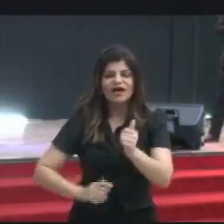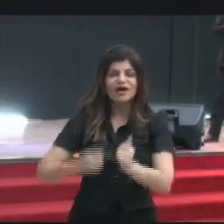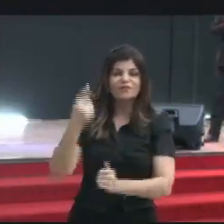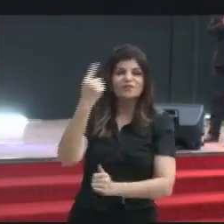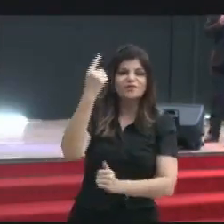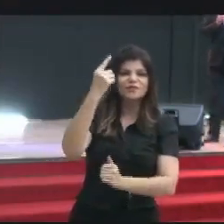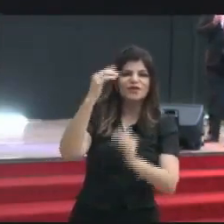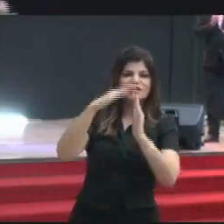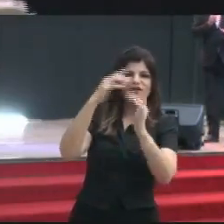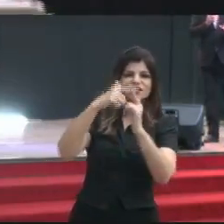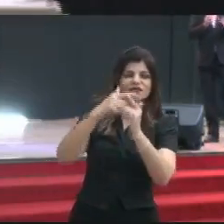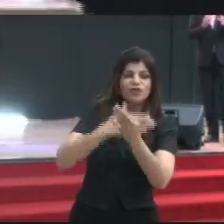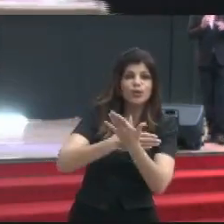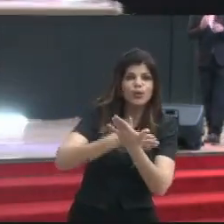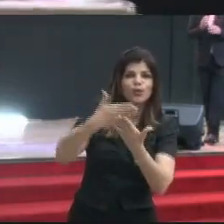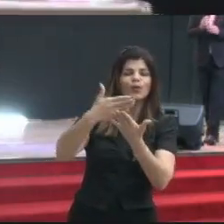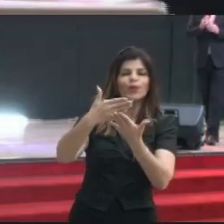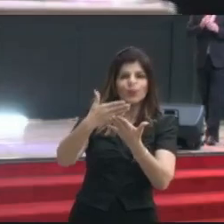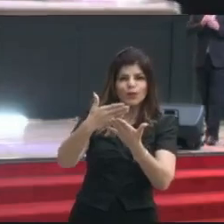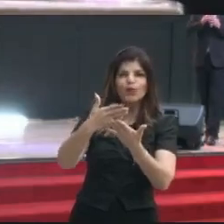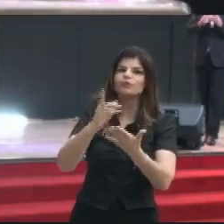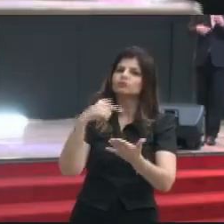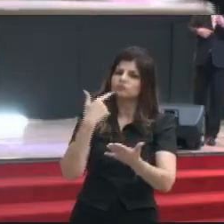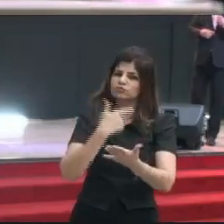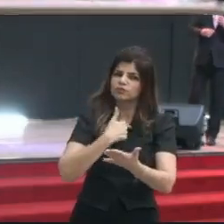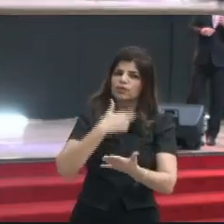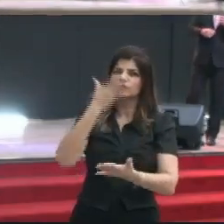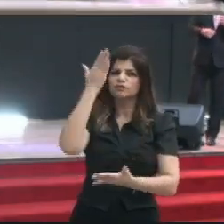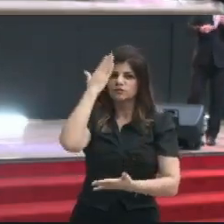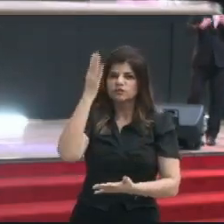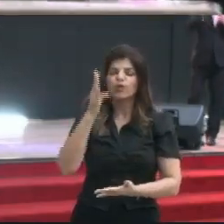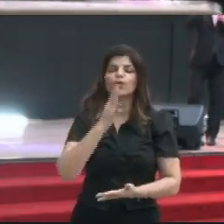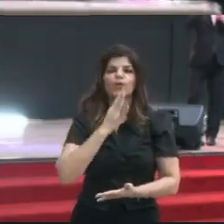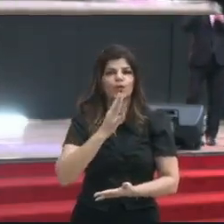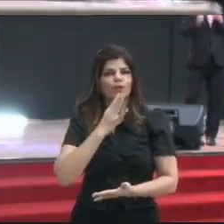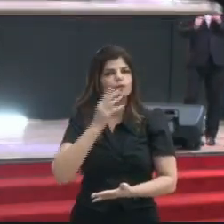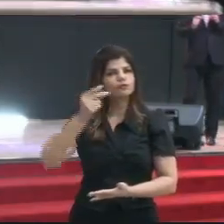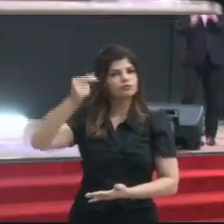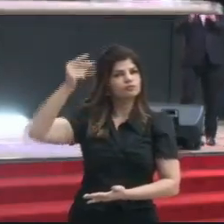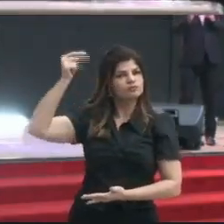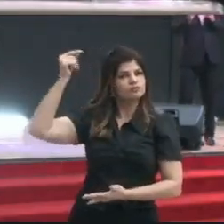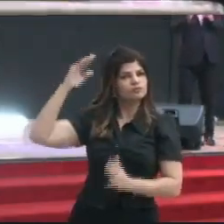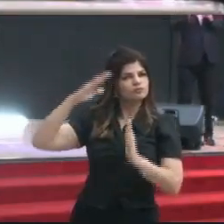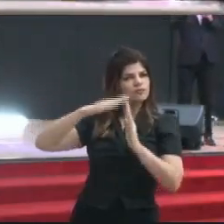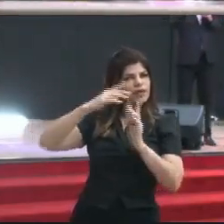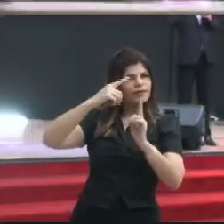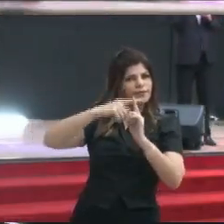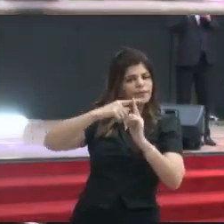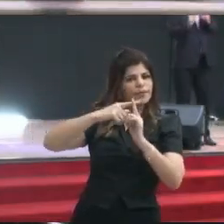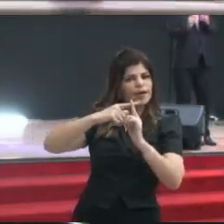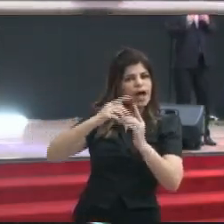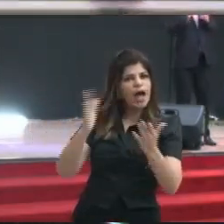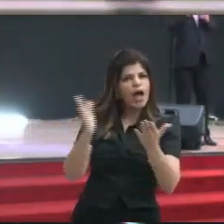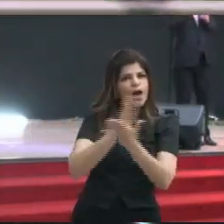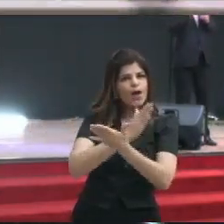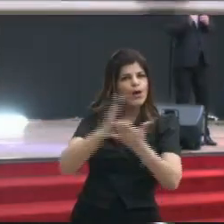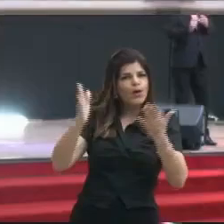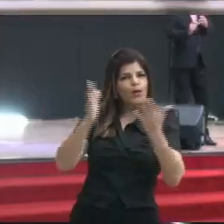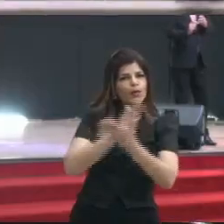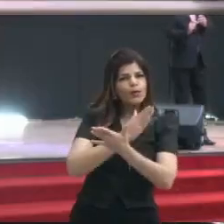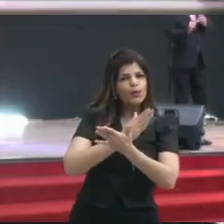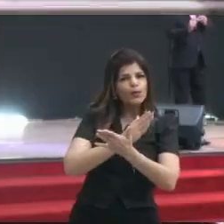a igreja primitiva, como conhecemos, ela quebrou alguns paradigmas